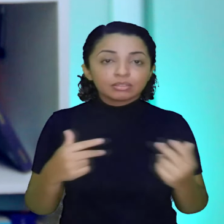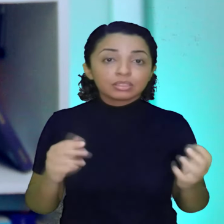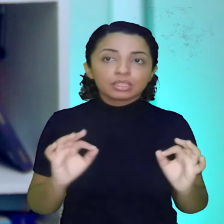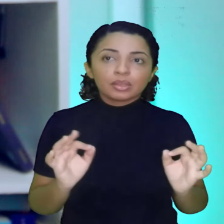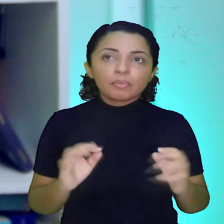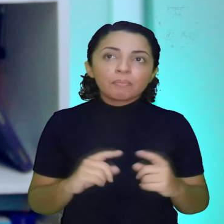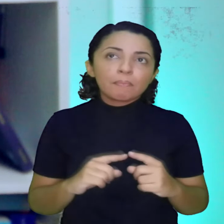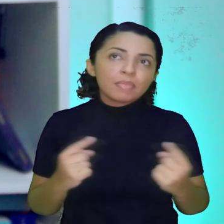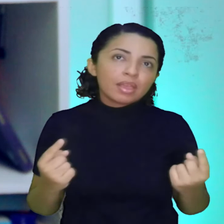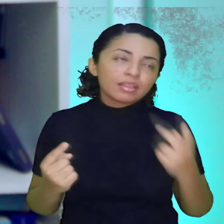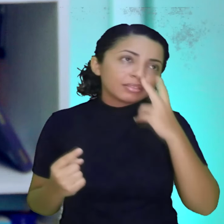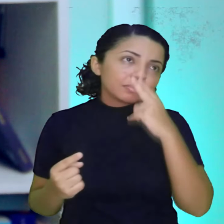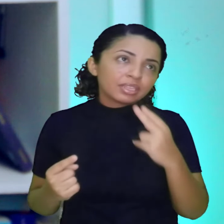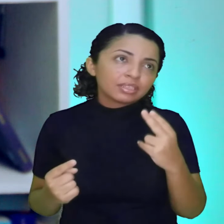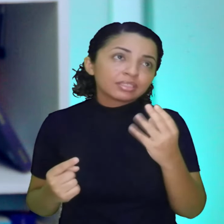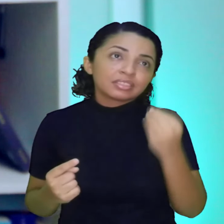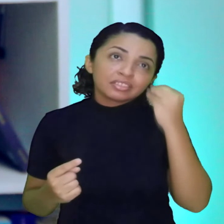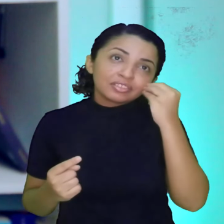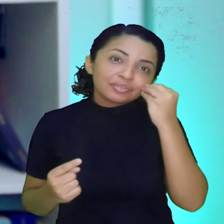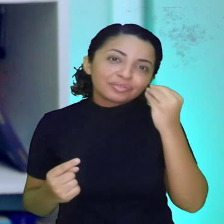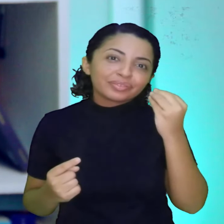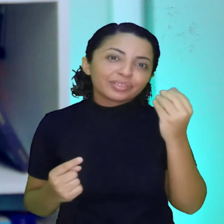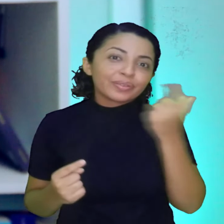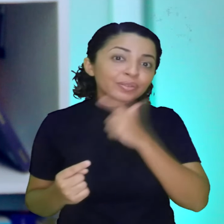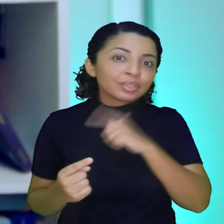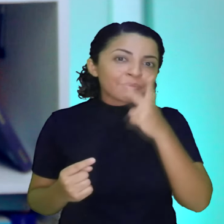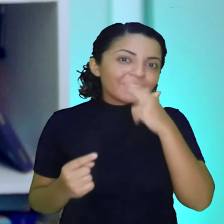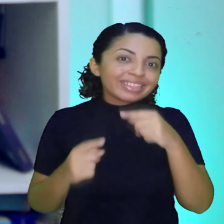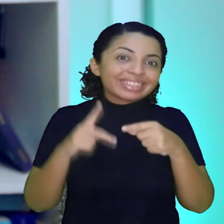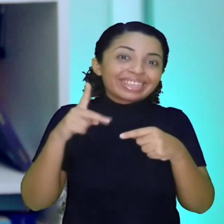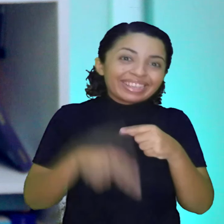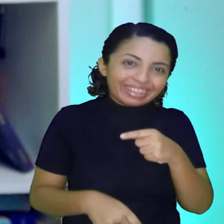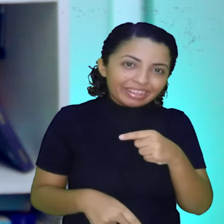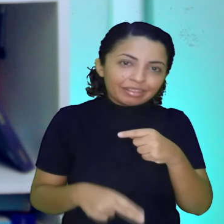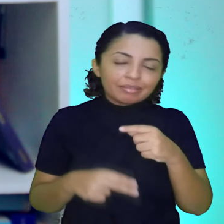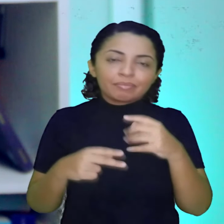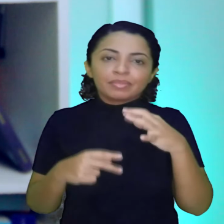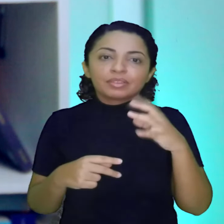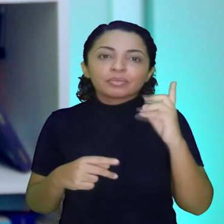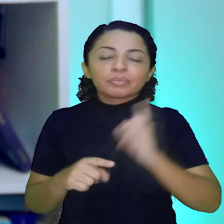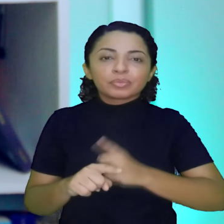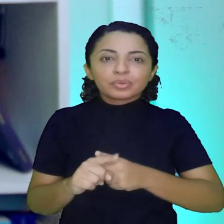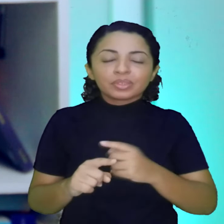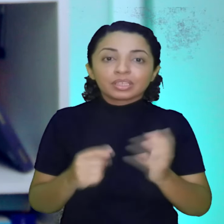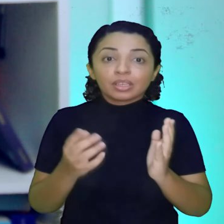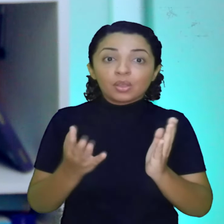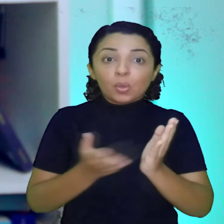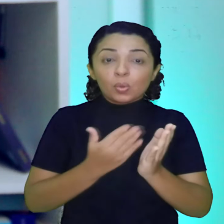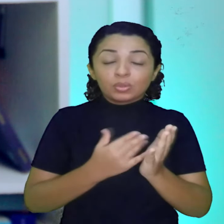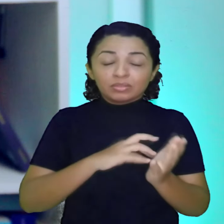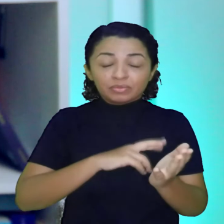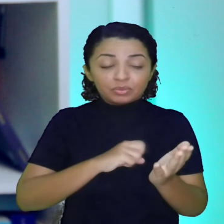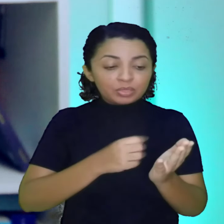talvez eu achei que devesse funcionar. Elas quebram demais a rapidez